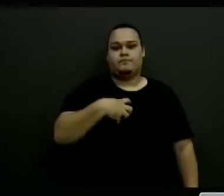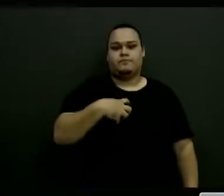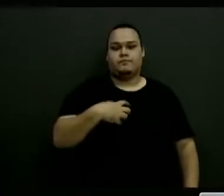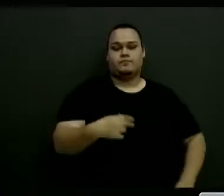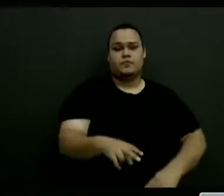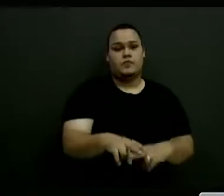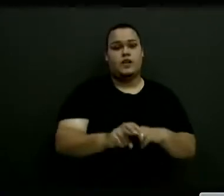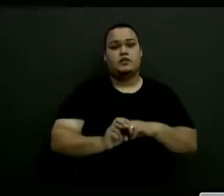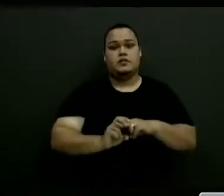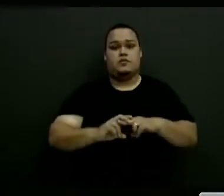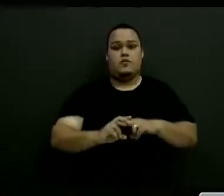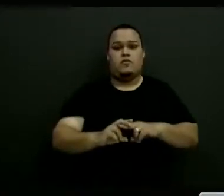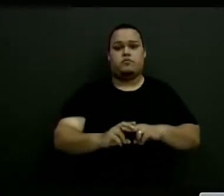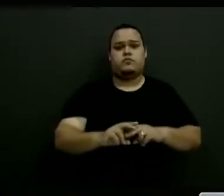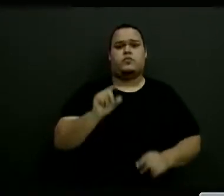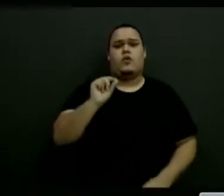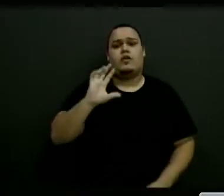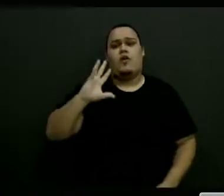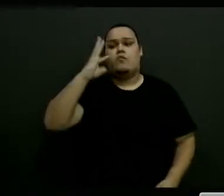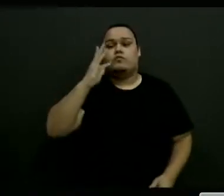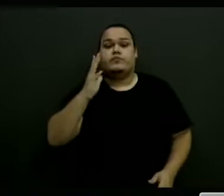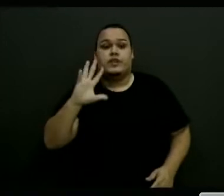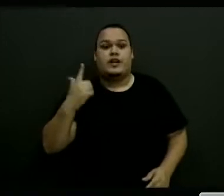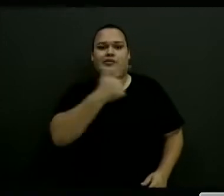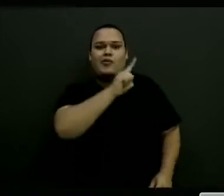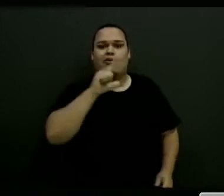na história da humanidade, por causa do pecado.